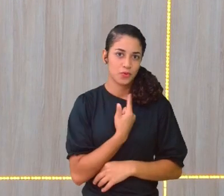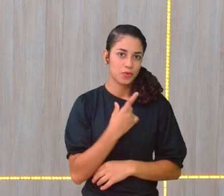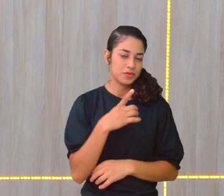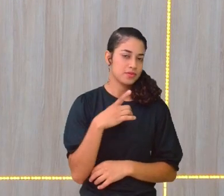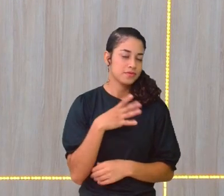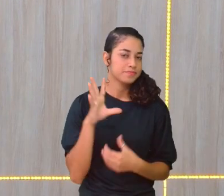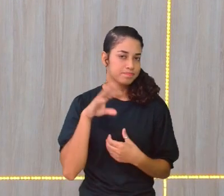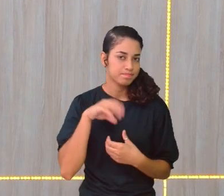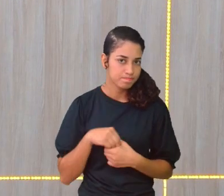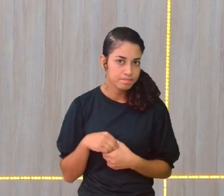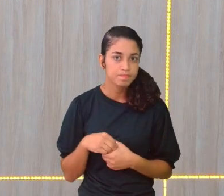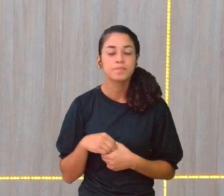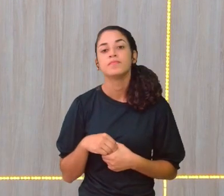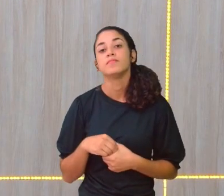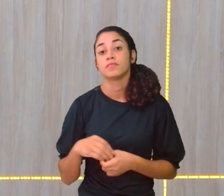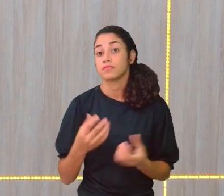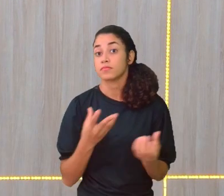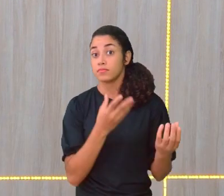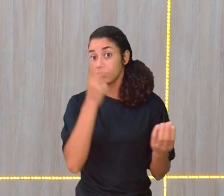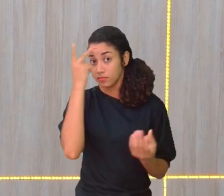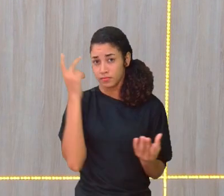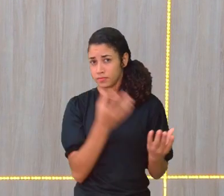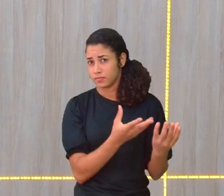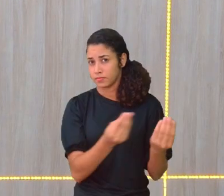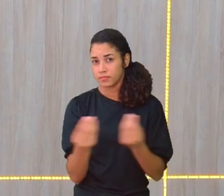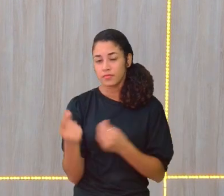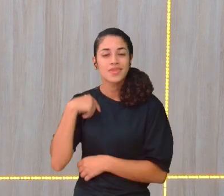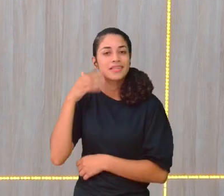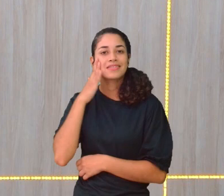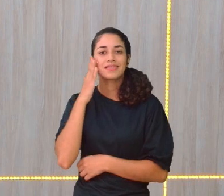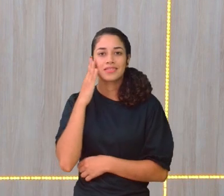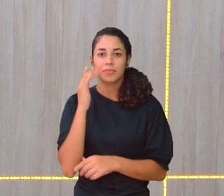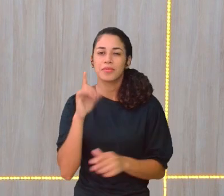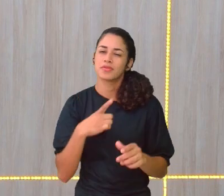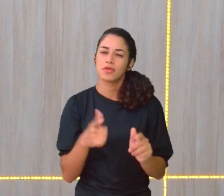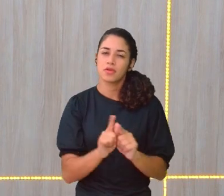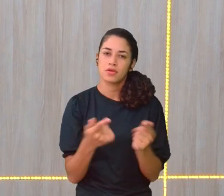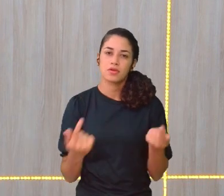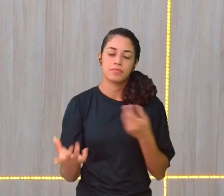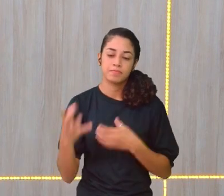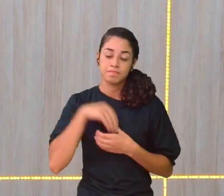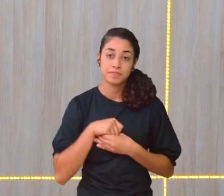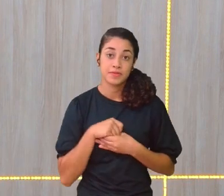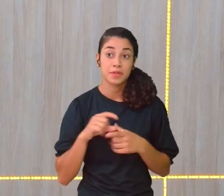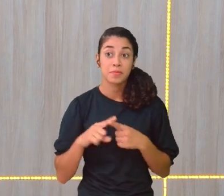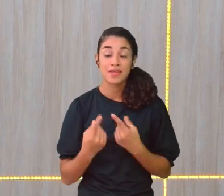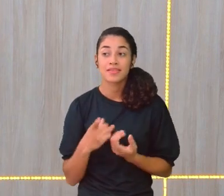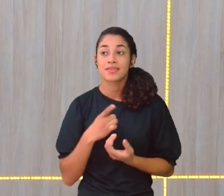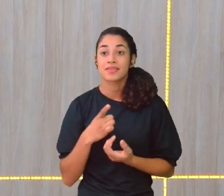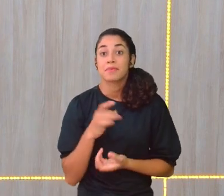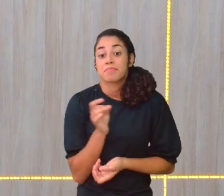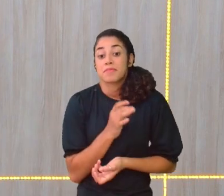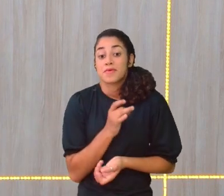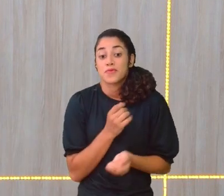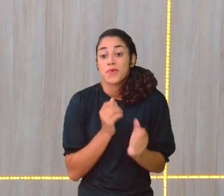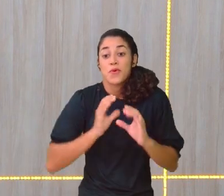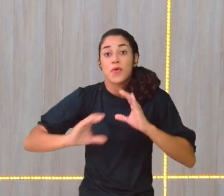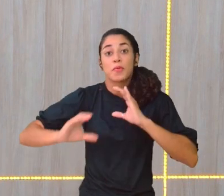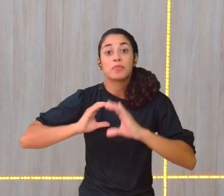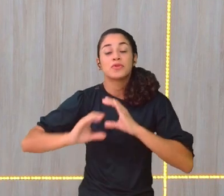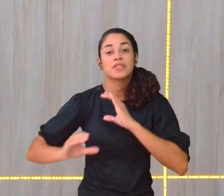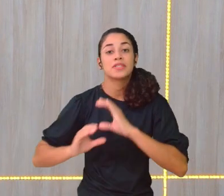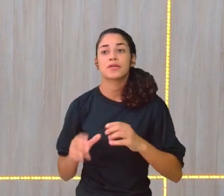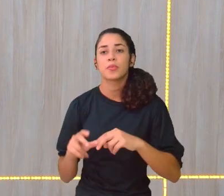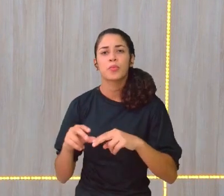muitas pessoas sabem, como eu falei, tem uma gramática internalizada, mas tem medo de se comunicar para